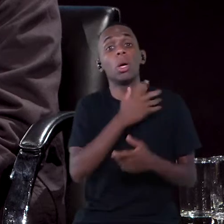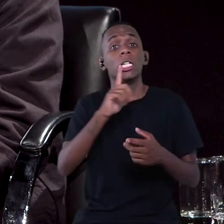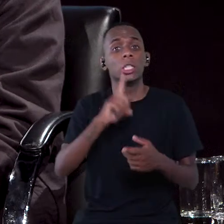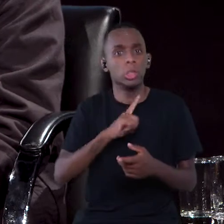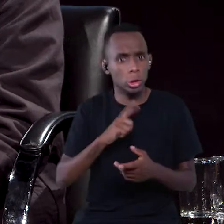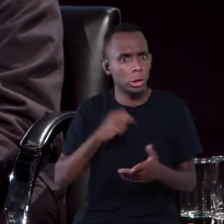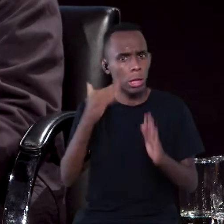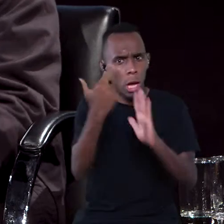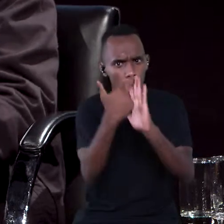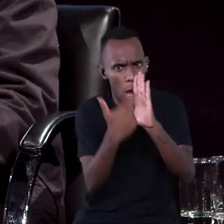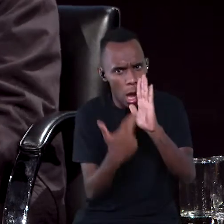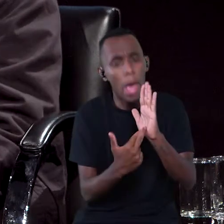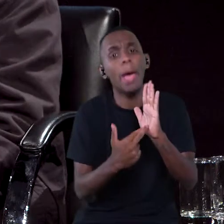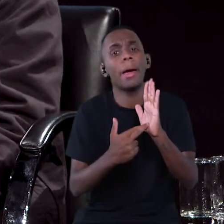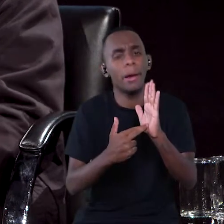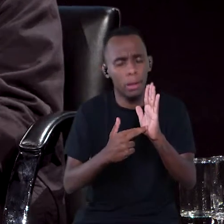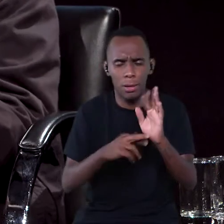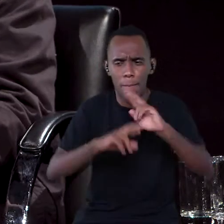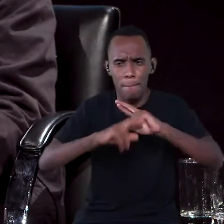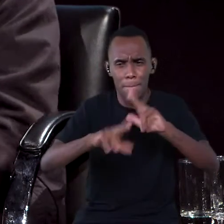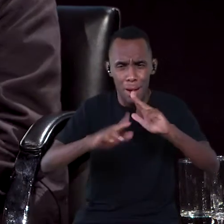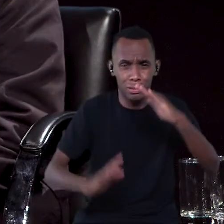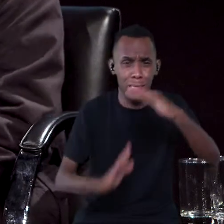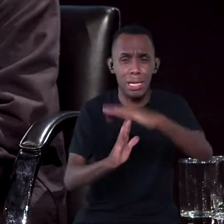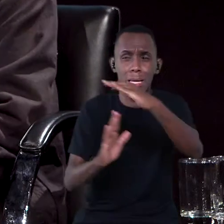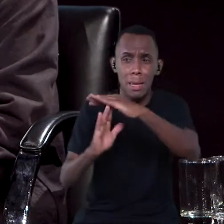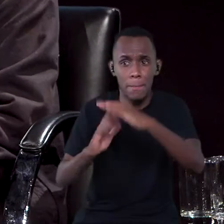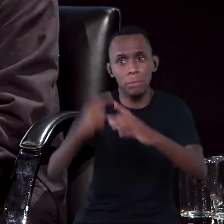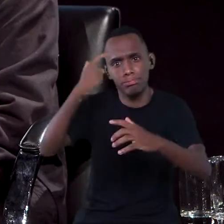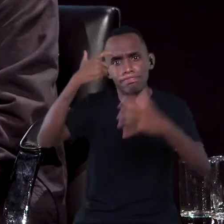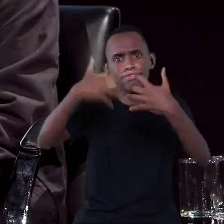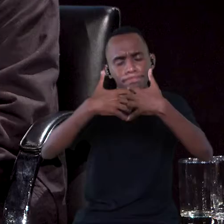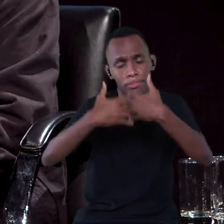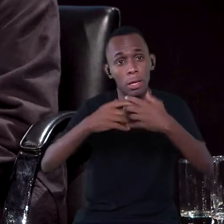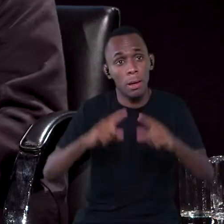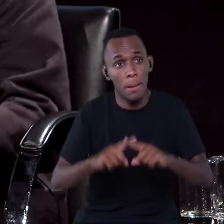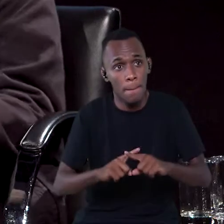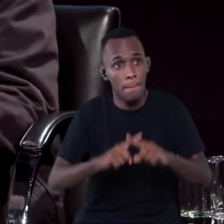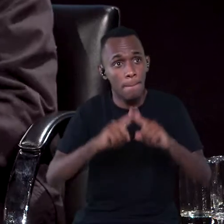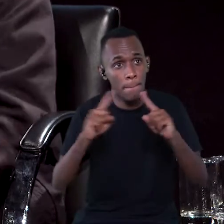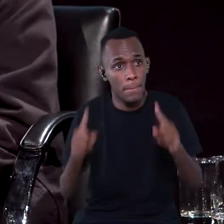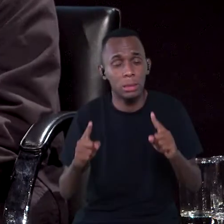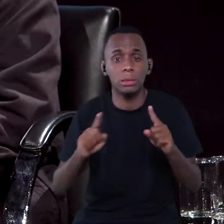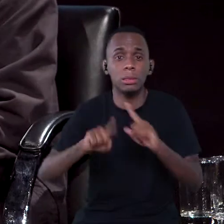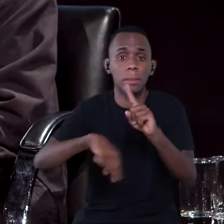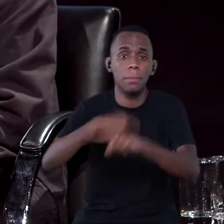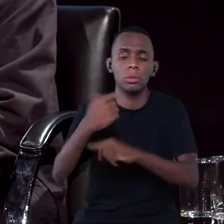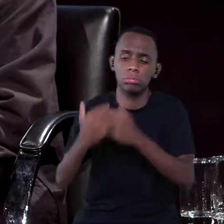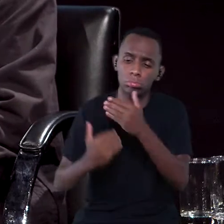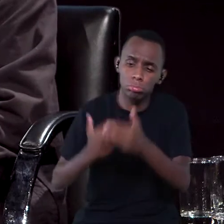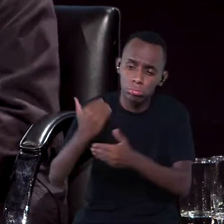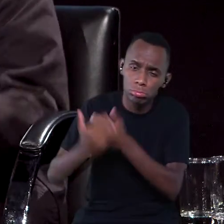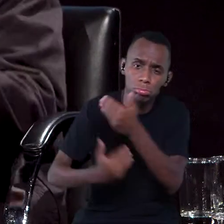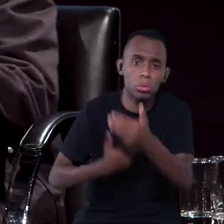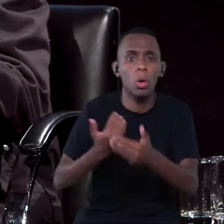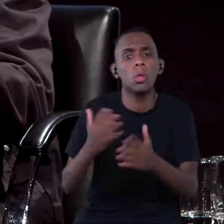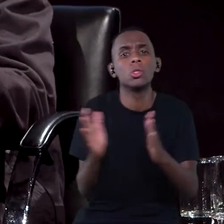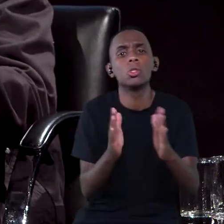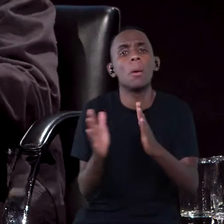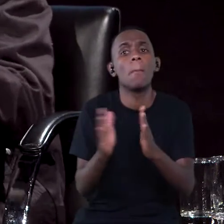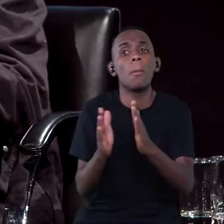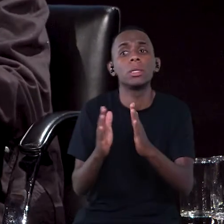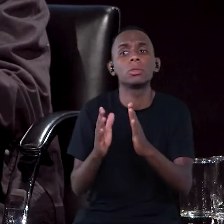tinha muita restrição de conduta pessoal, muita restrição de pensamento, mas, a médio prazo, a expectativa de que aquele